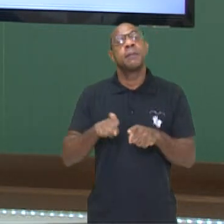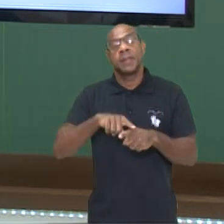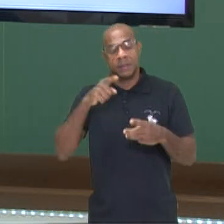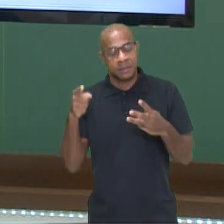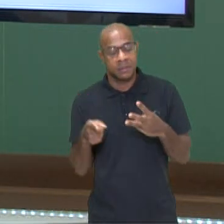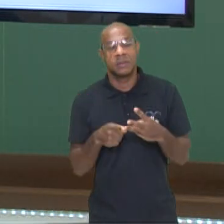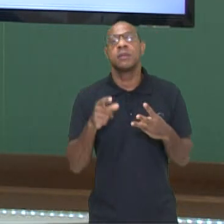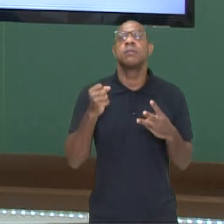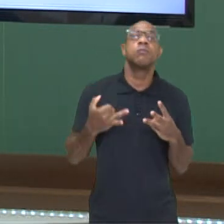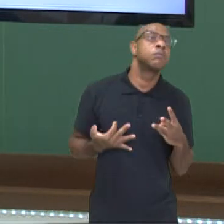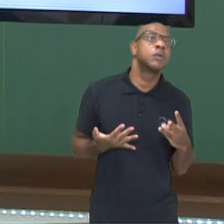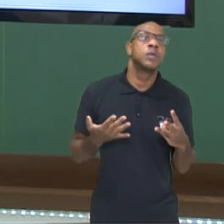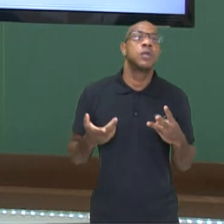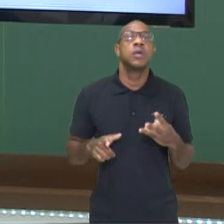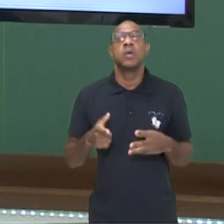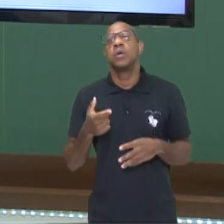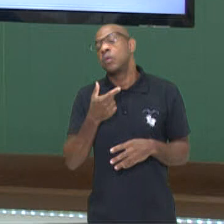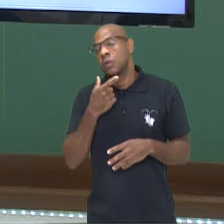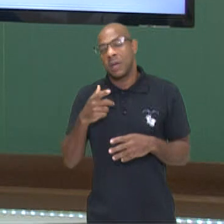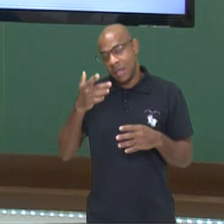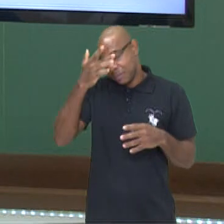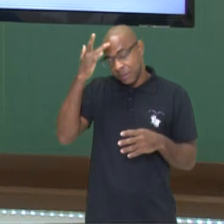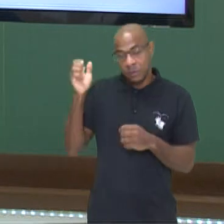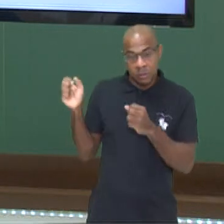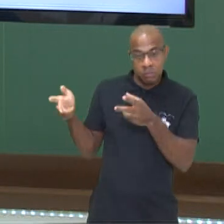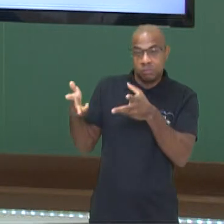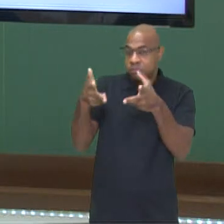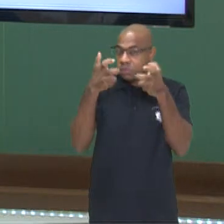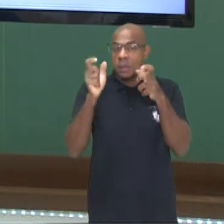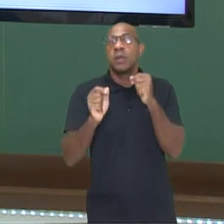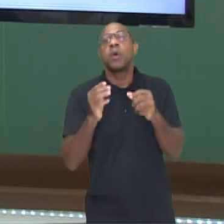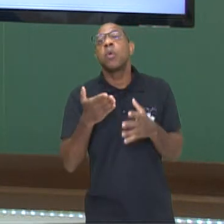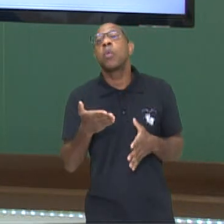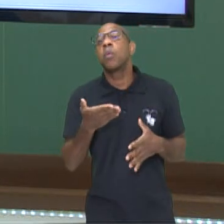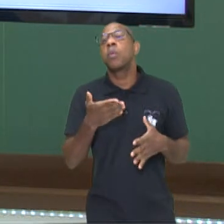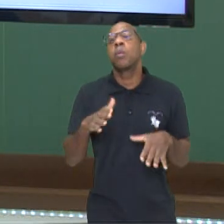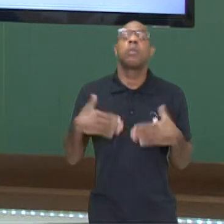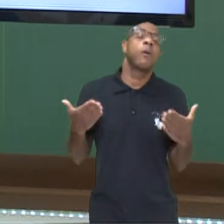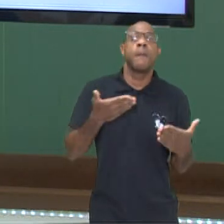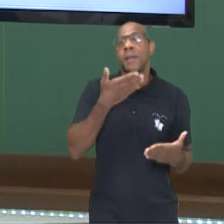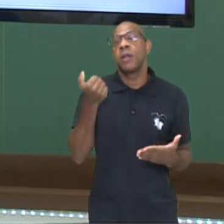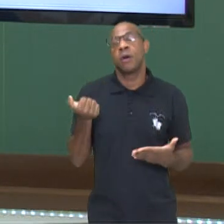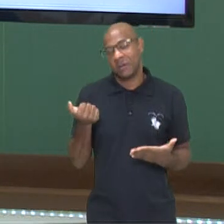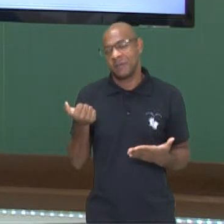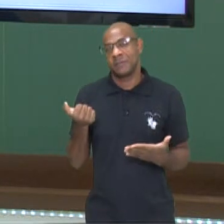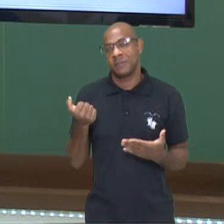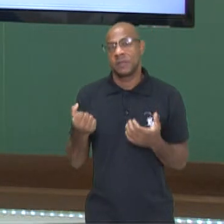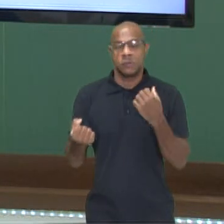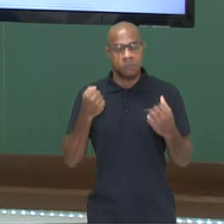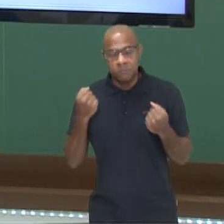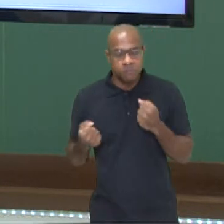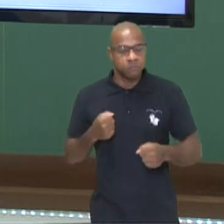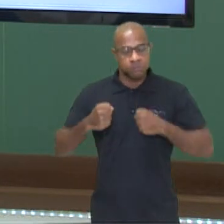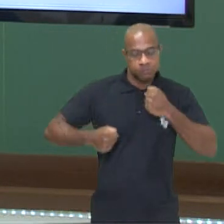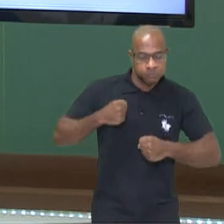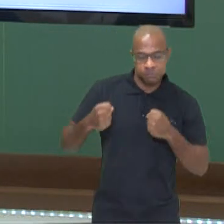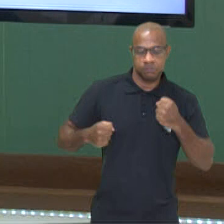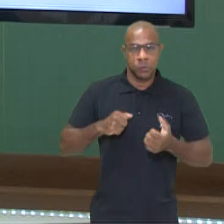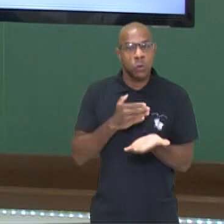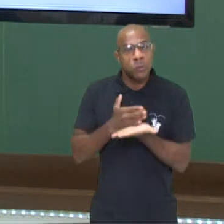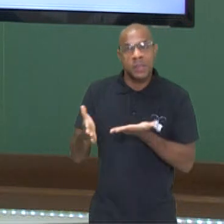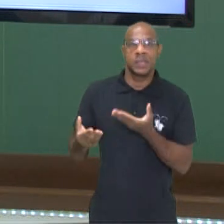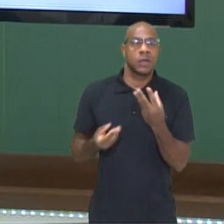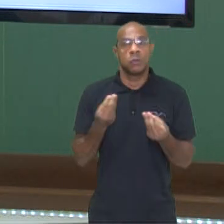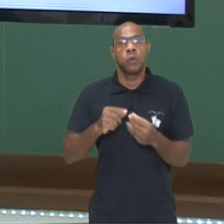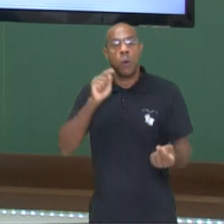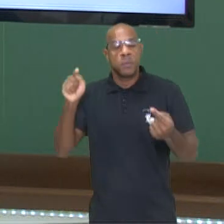sobre o espectador identificar qual é a melhor atividade de acordo com os objetivos dele. Não é